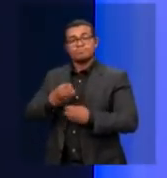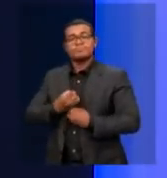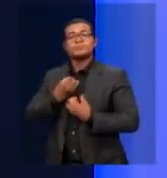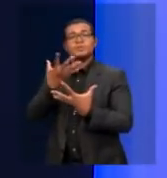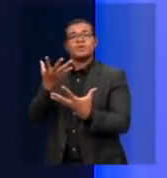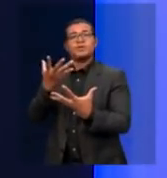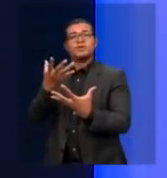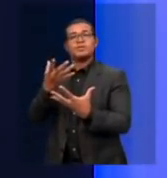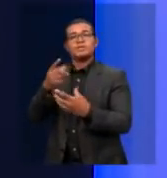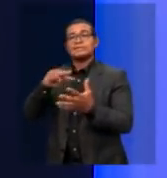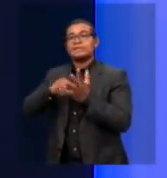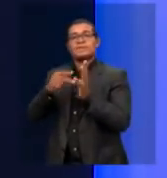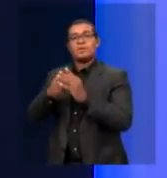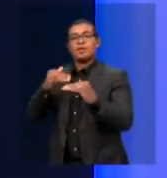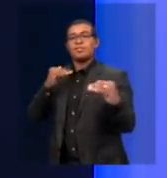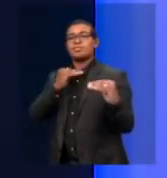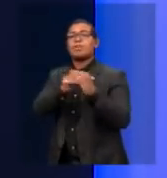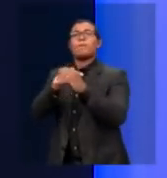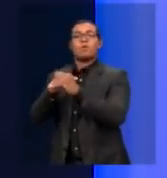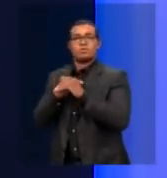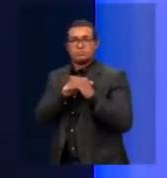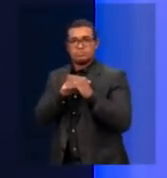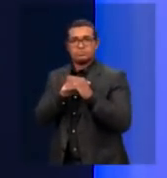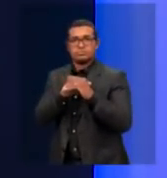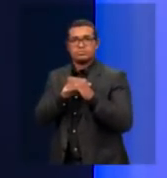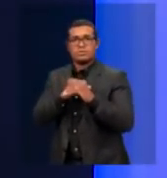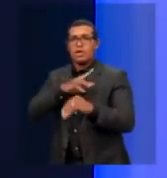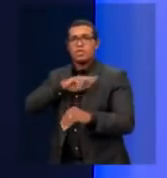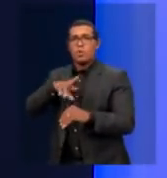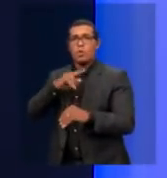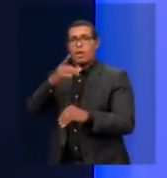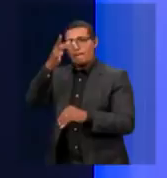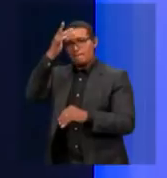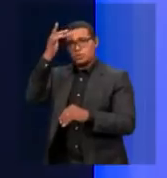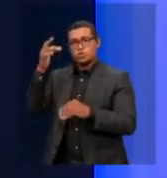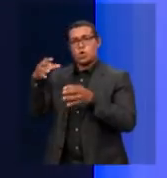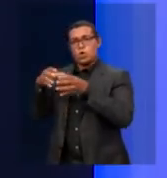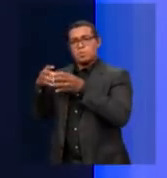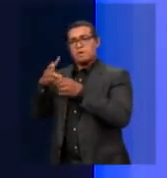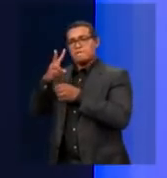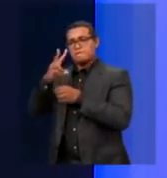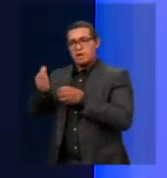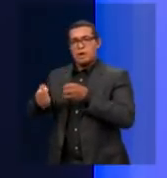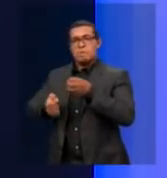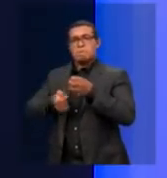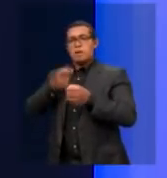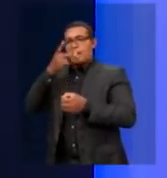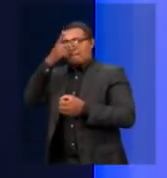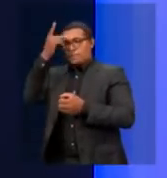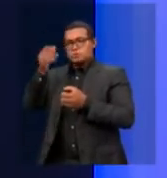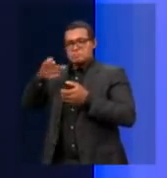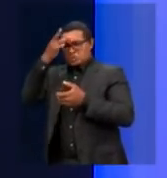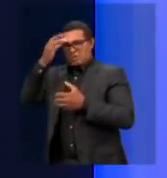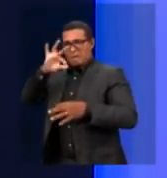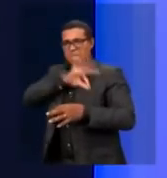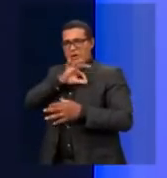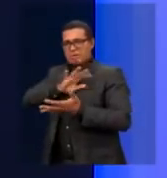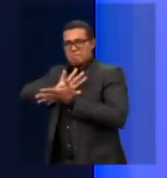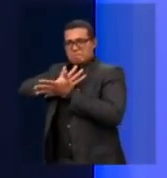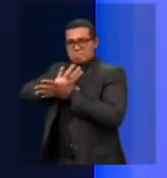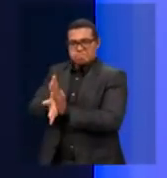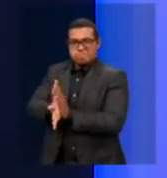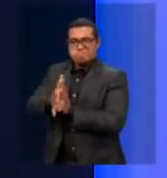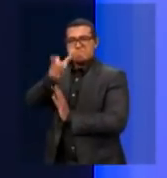democrática não queremos uma gestão que venha comprar um caveirão pra atingir aqueles que estão reivindicando seus direitos vale